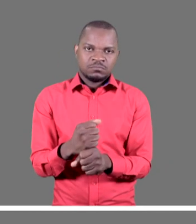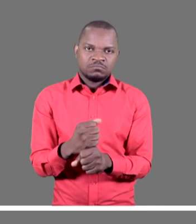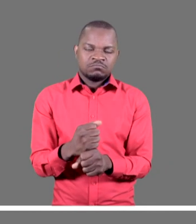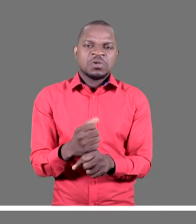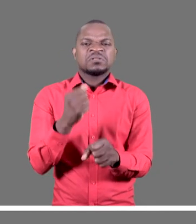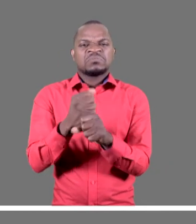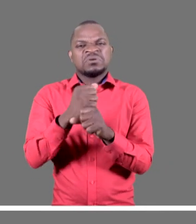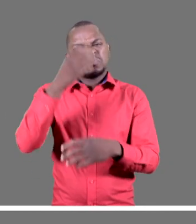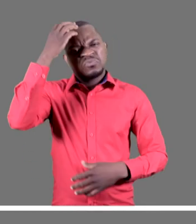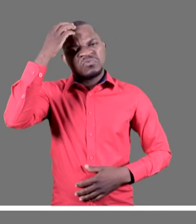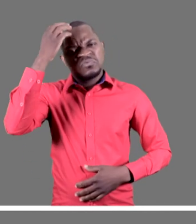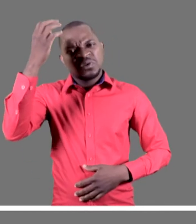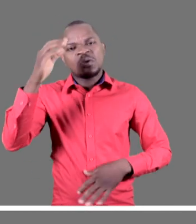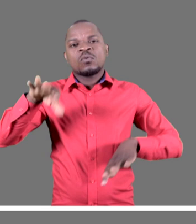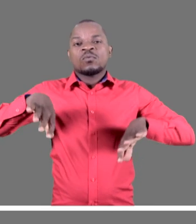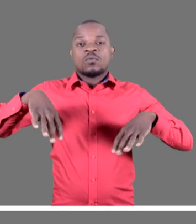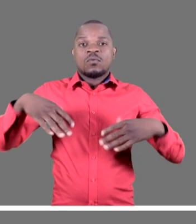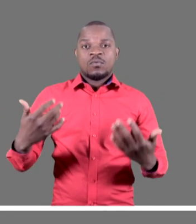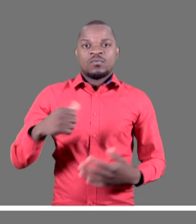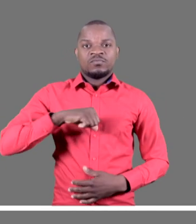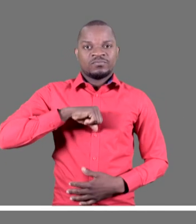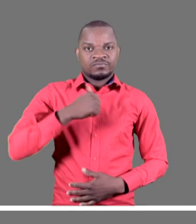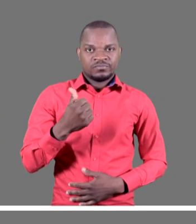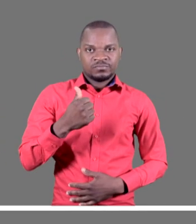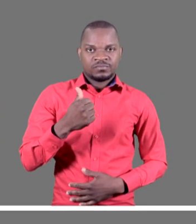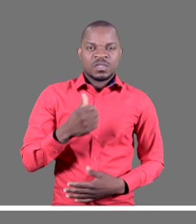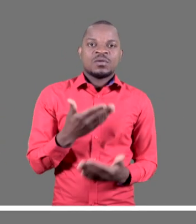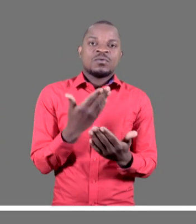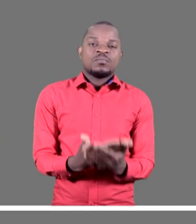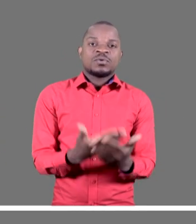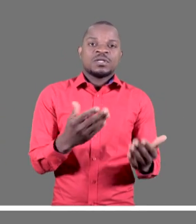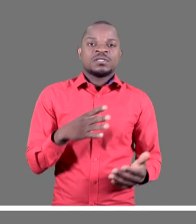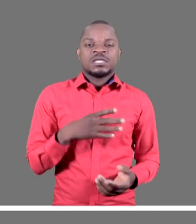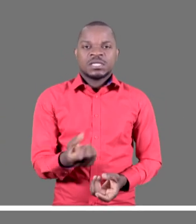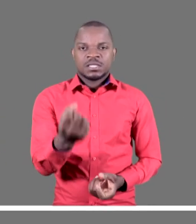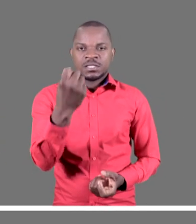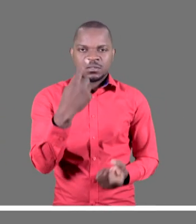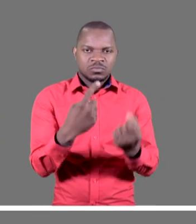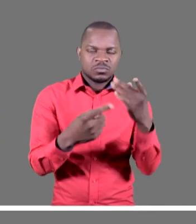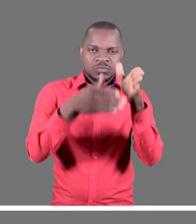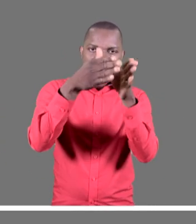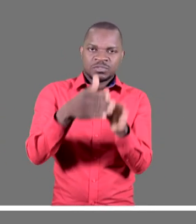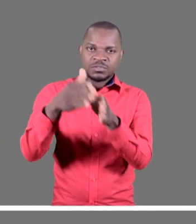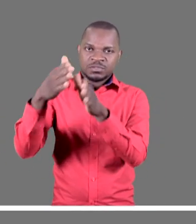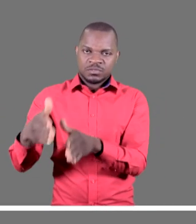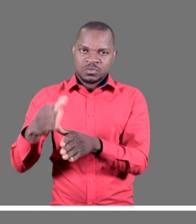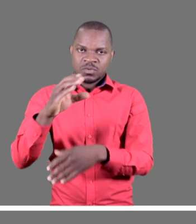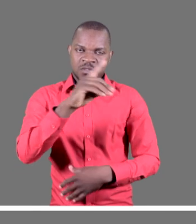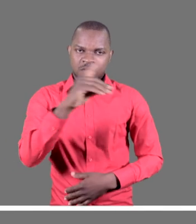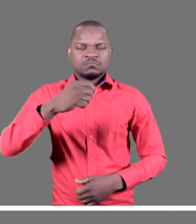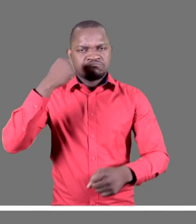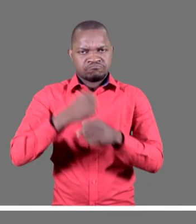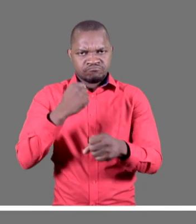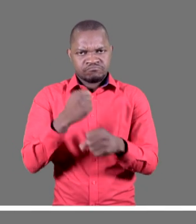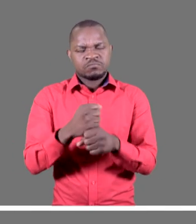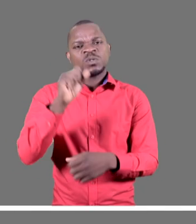público, tanto como privado. Há pessoas que têm deficiência, que estão a trabalhar, que, por um